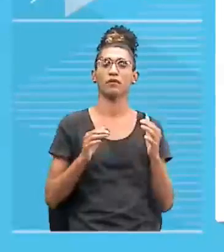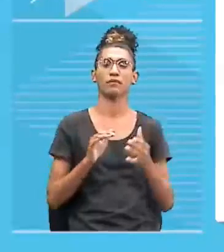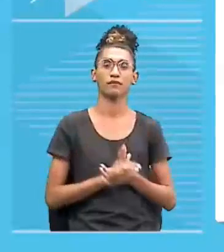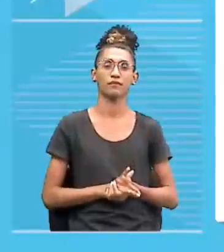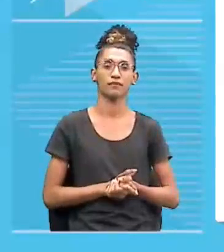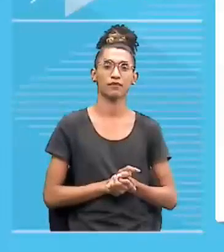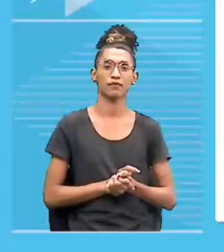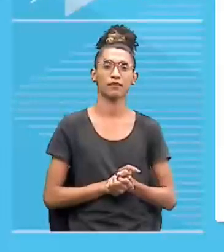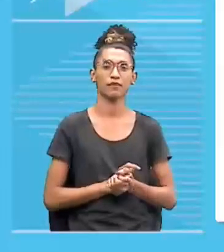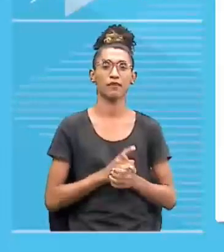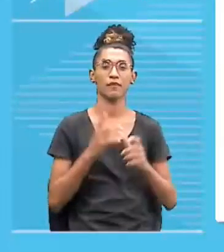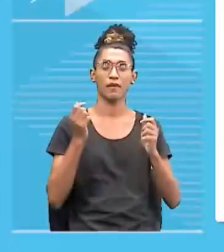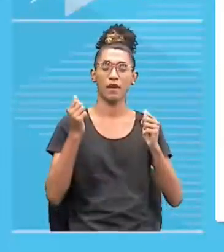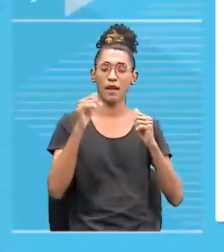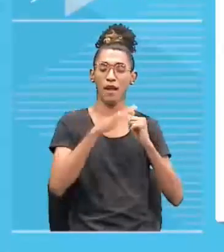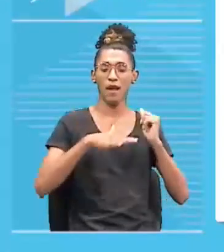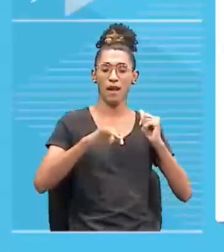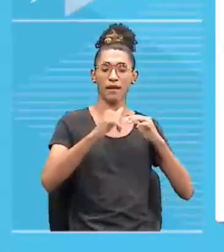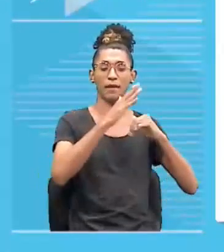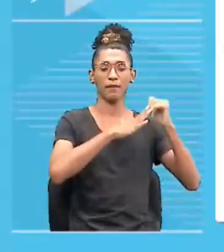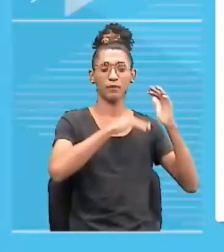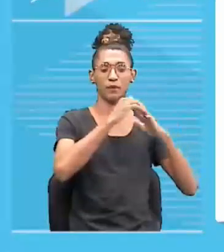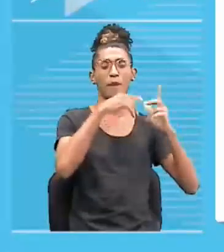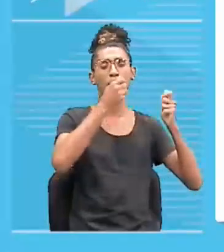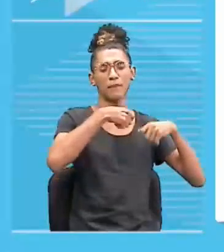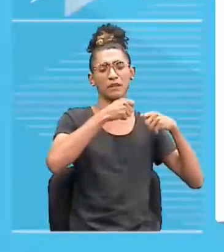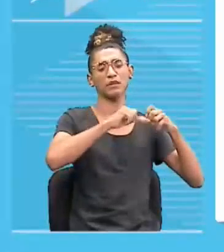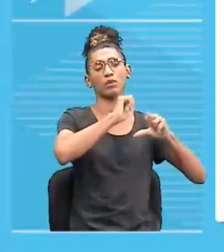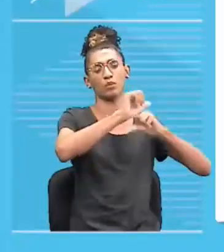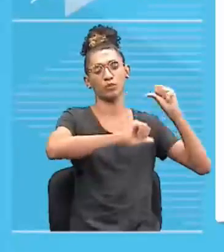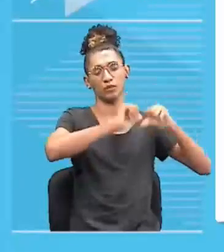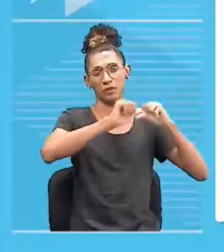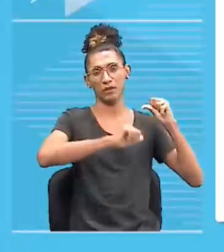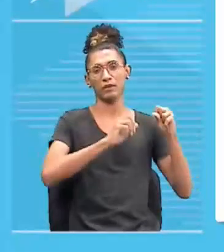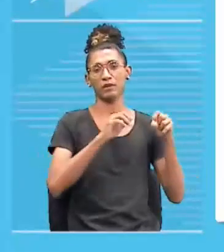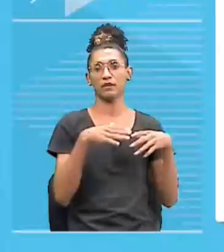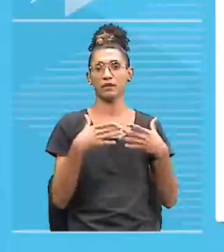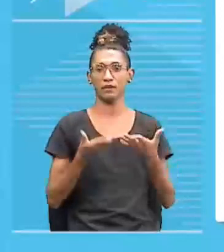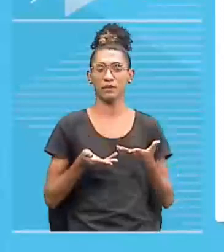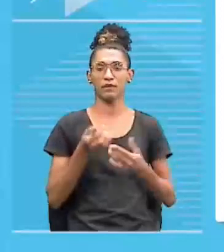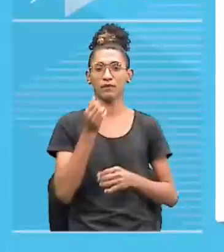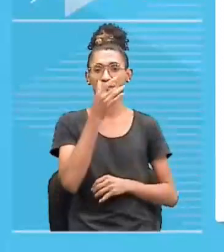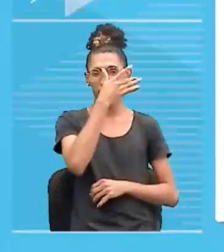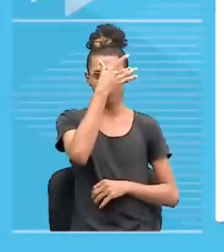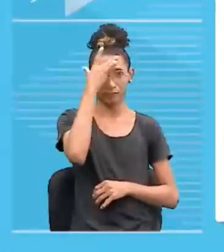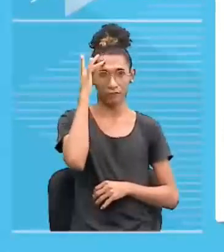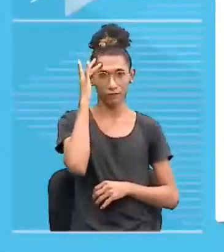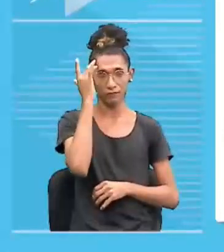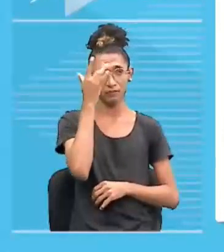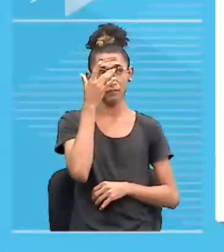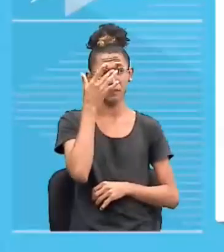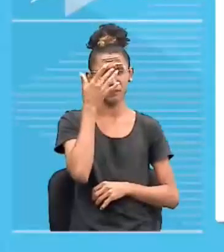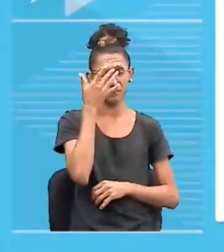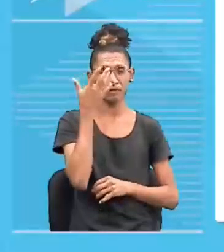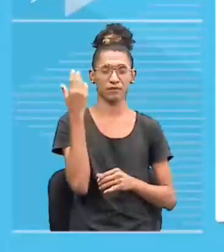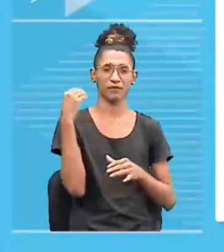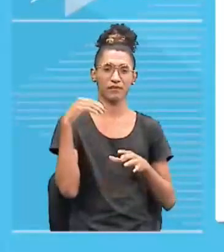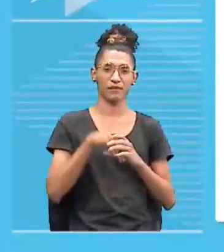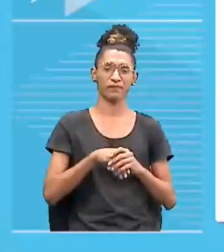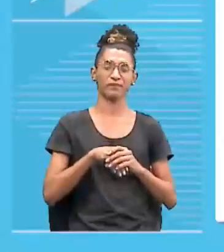área profissional precisou se reinventar. Então, um colaborador que aí no processo